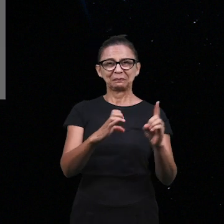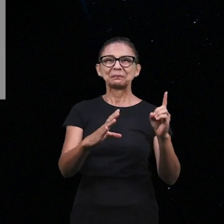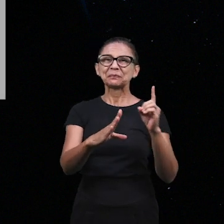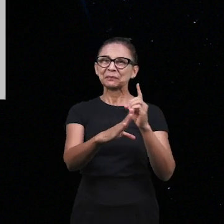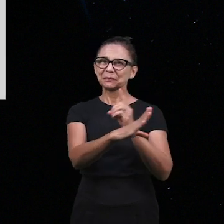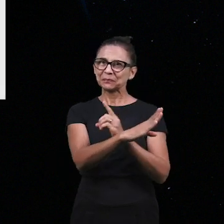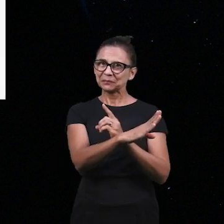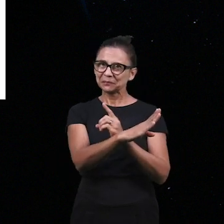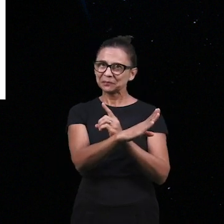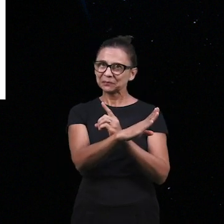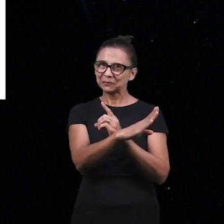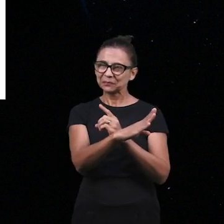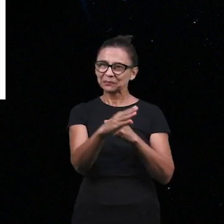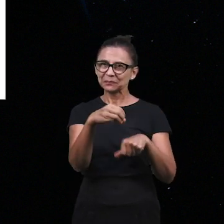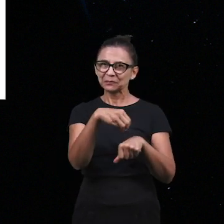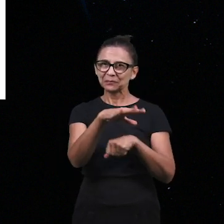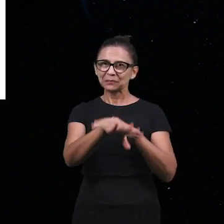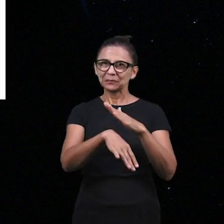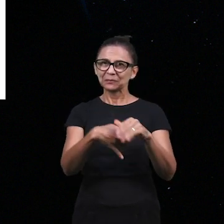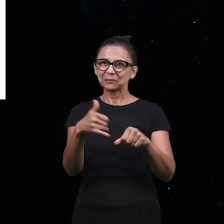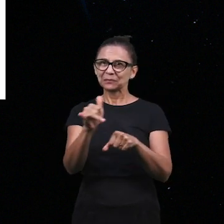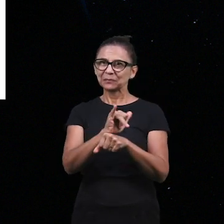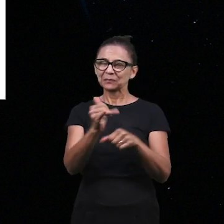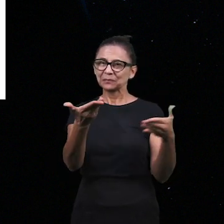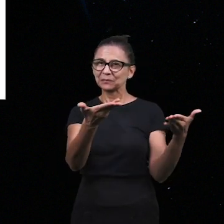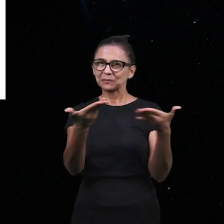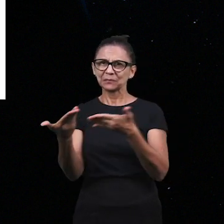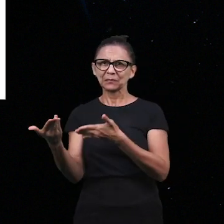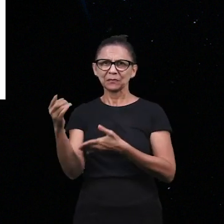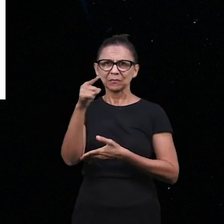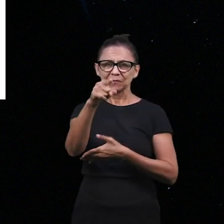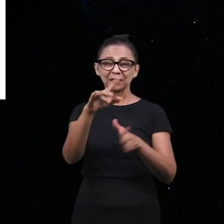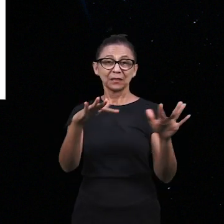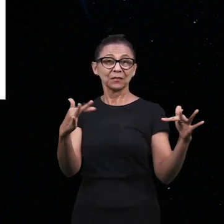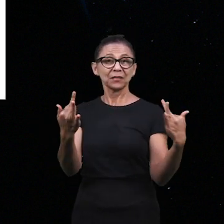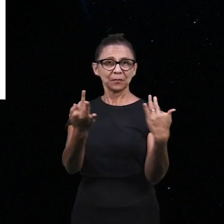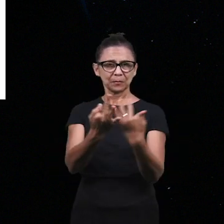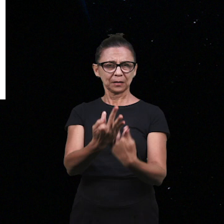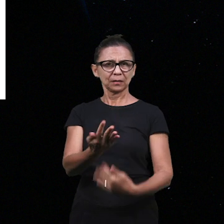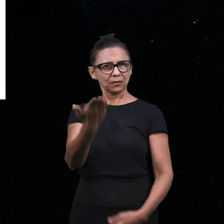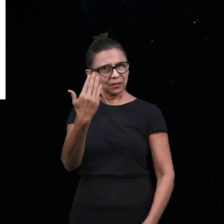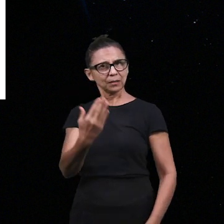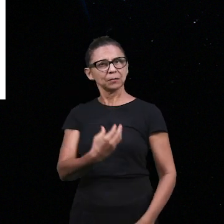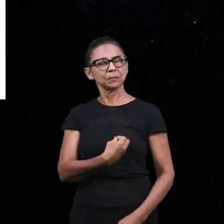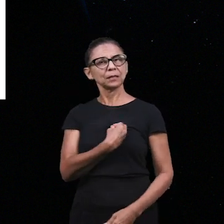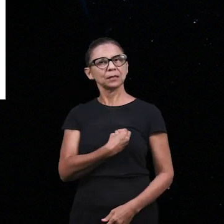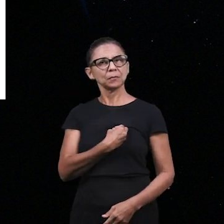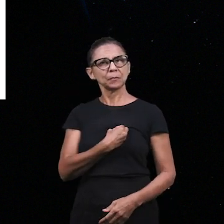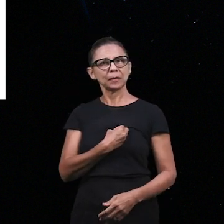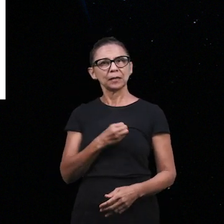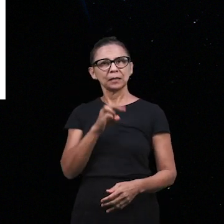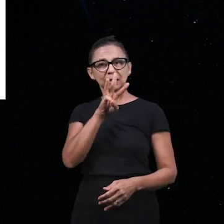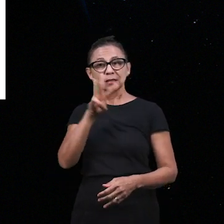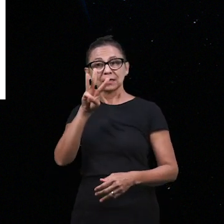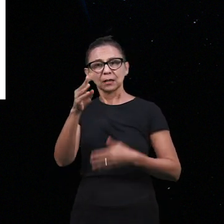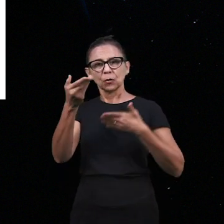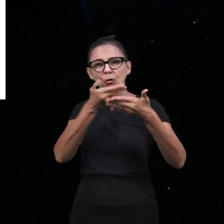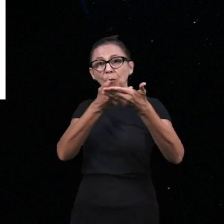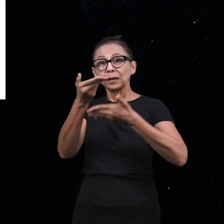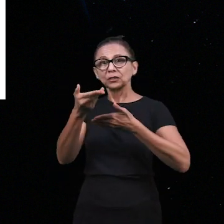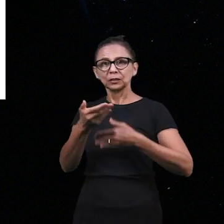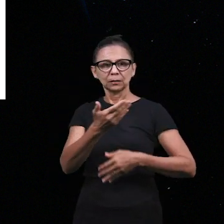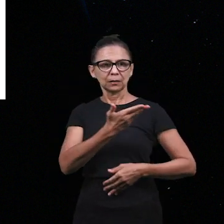Dominical, transmitidas por esse canal. Convidamos você e sua família para participarem. Compartilhe esse link, passe